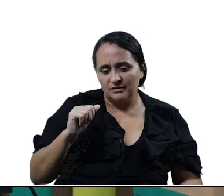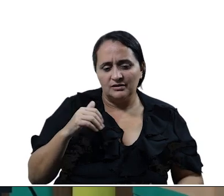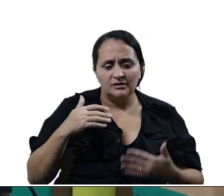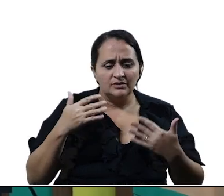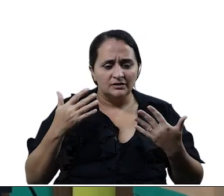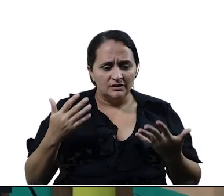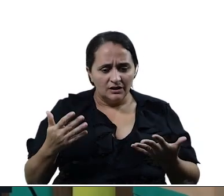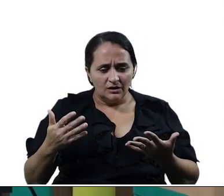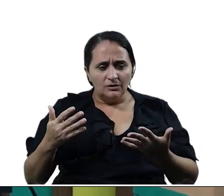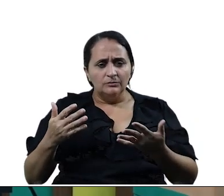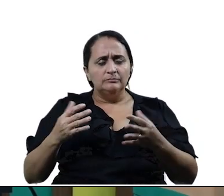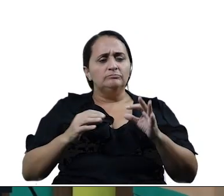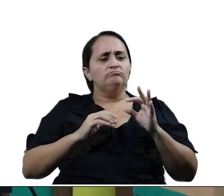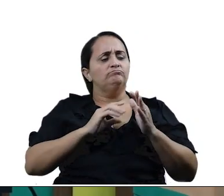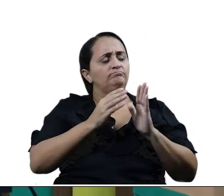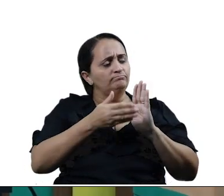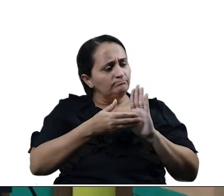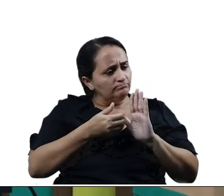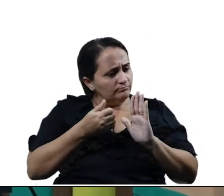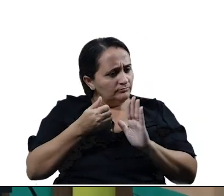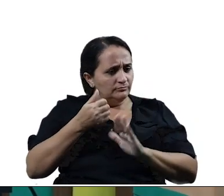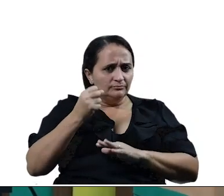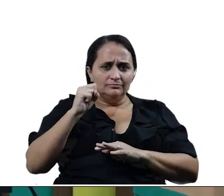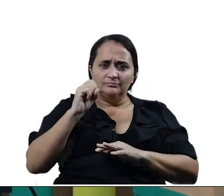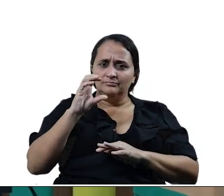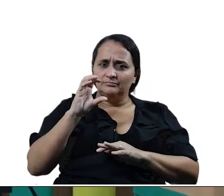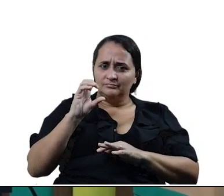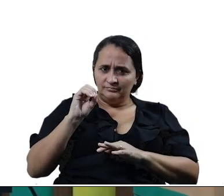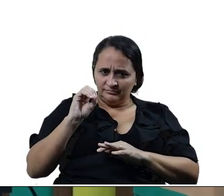o da paçoca. Sobrou